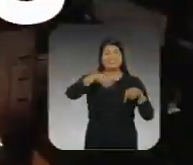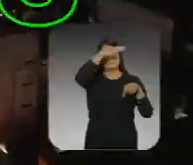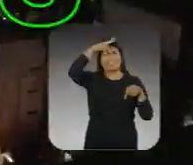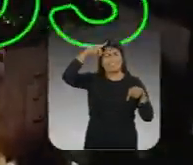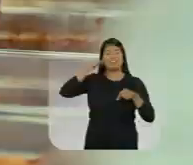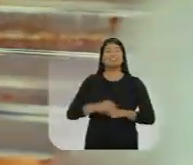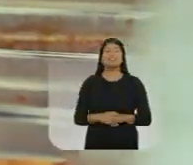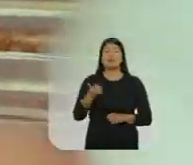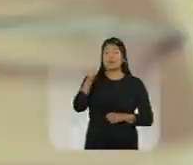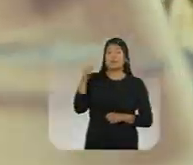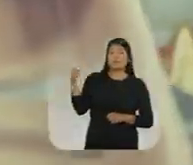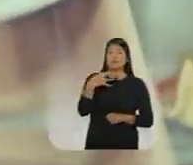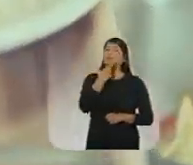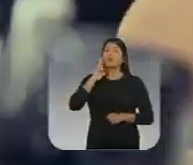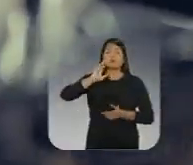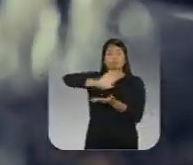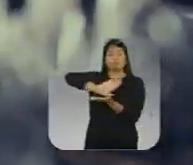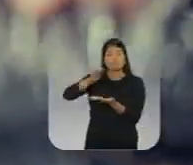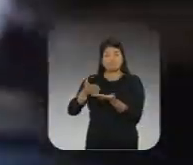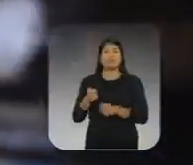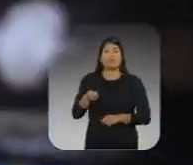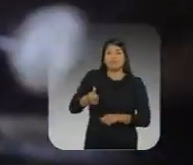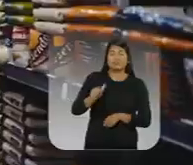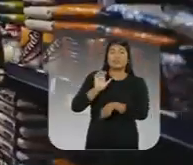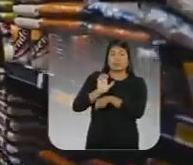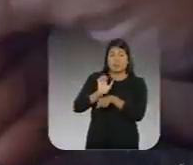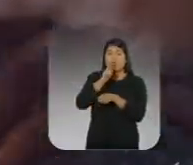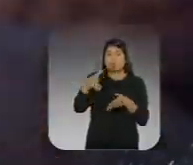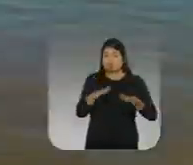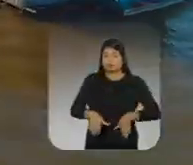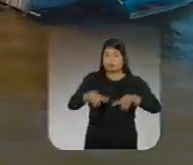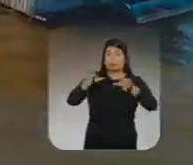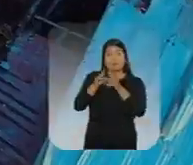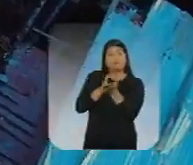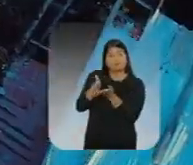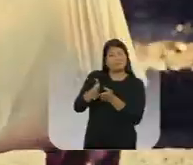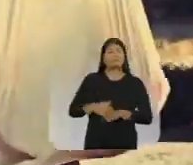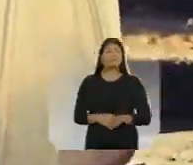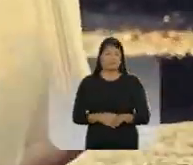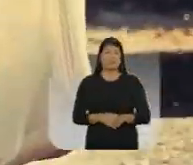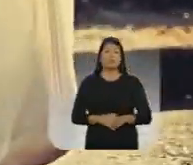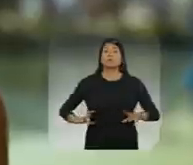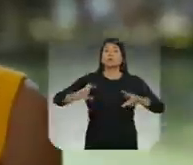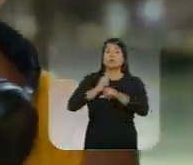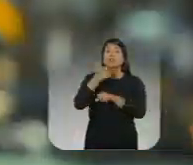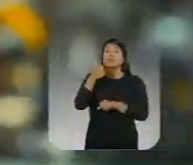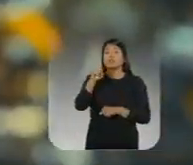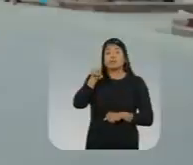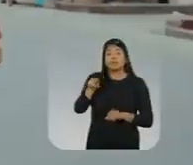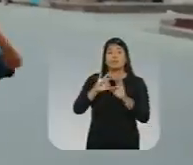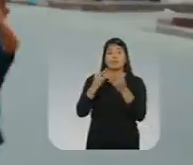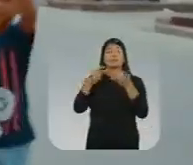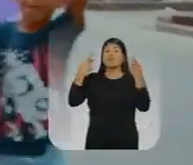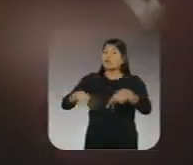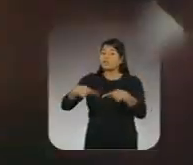Manaus 11 novos restaurantes, prato cheio Auxílios estadual, enchente e permanente Para 180 mil